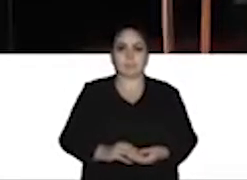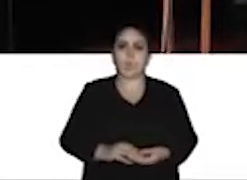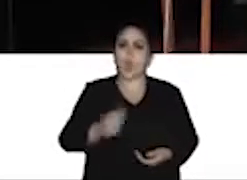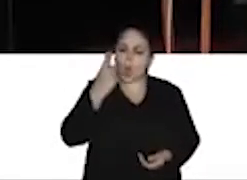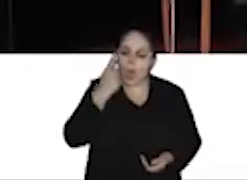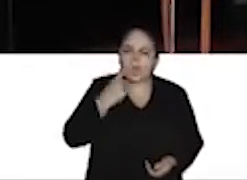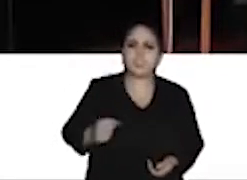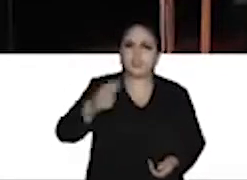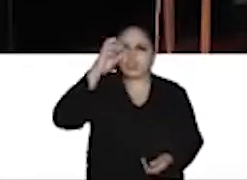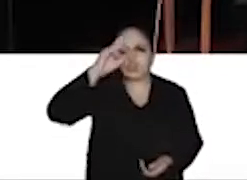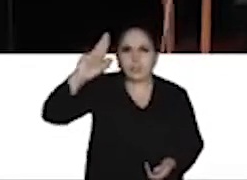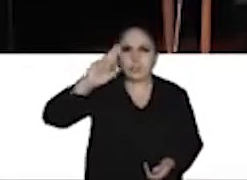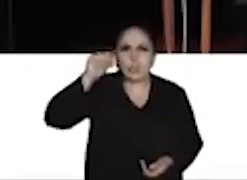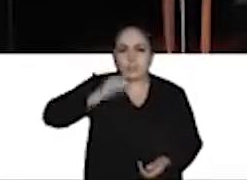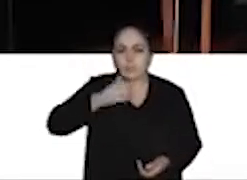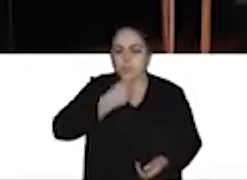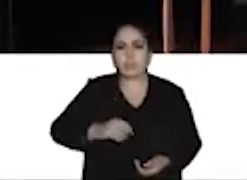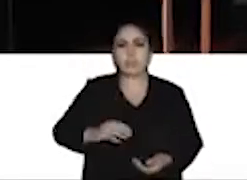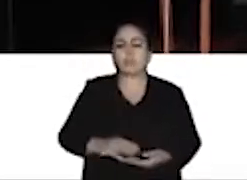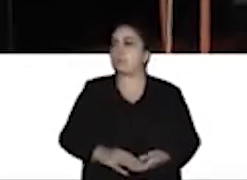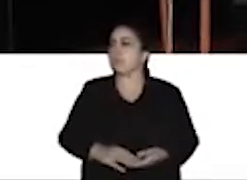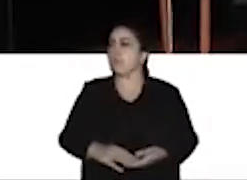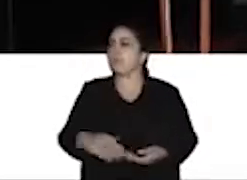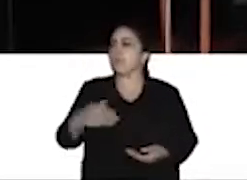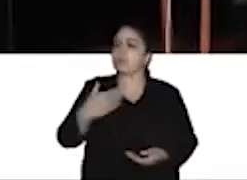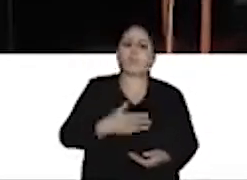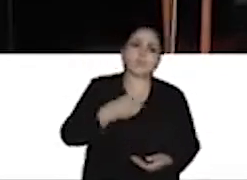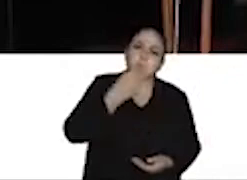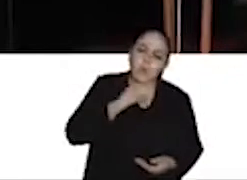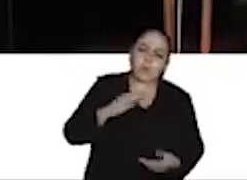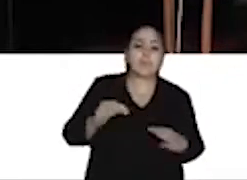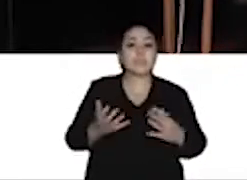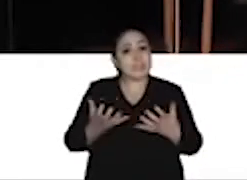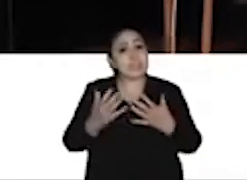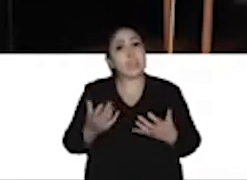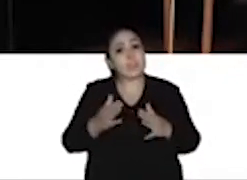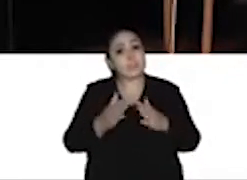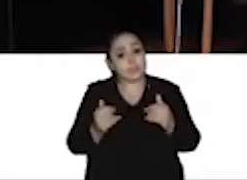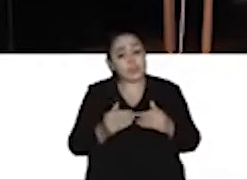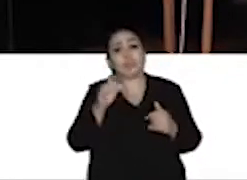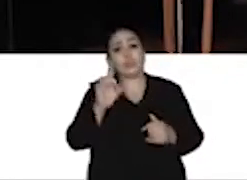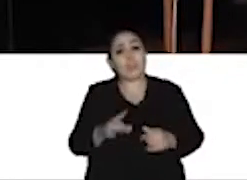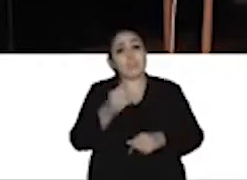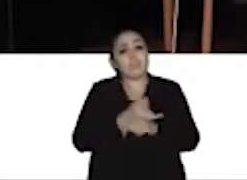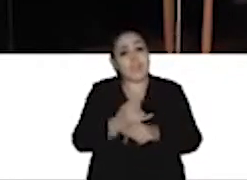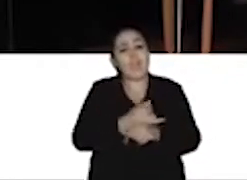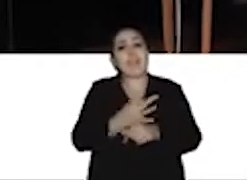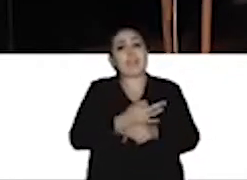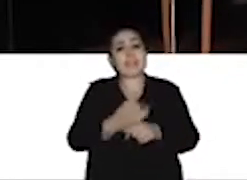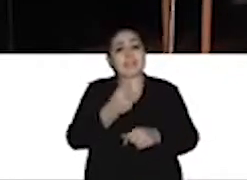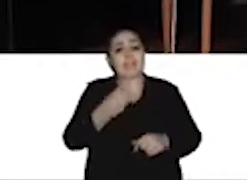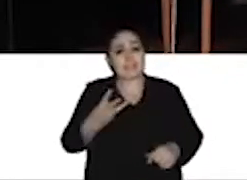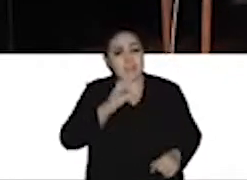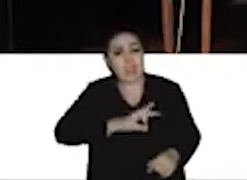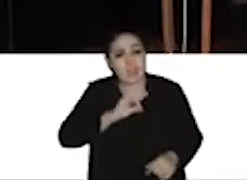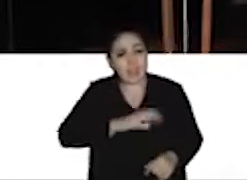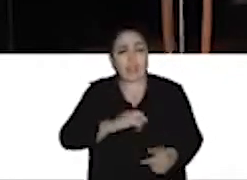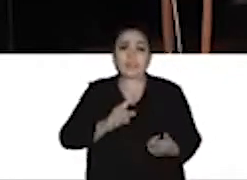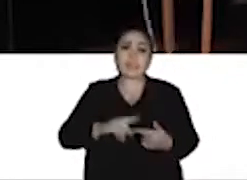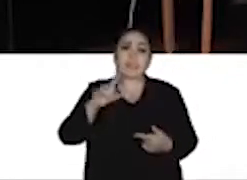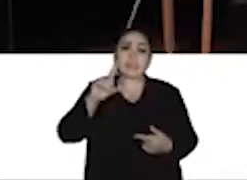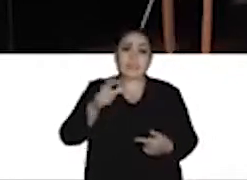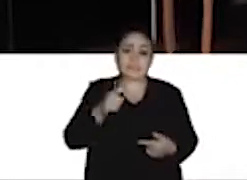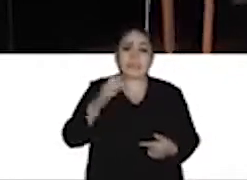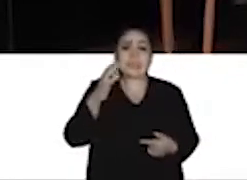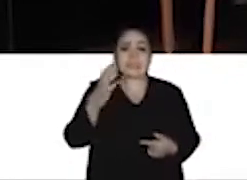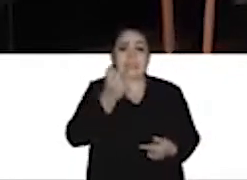Olha aqui, patrão e patroa! Nós viemos aqui na boa reclamar o nosso direito. Nós queremos férias, 13º, um vale teta,